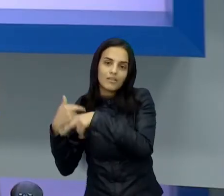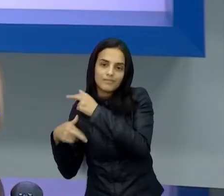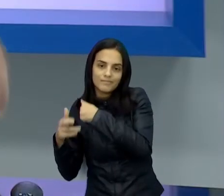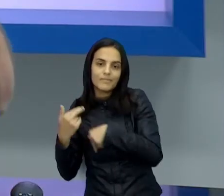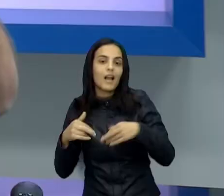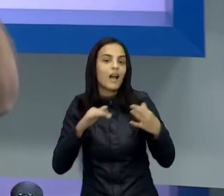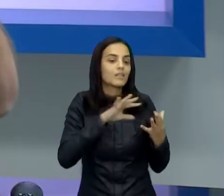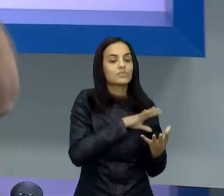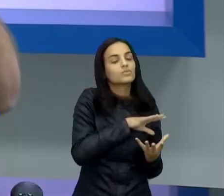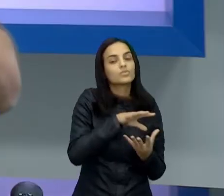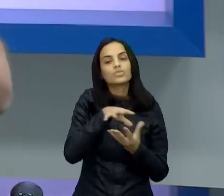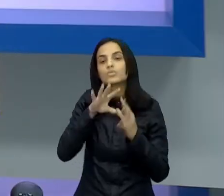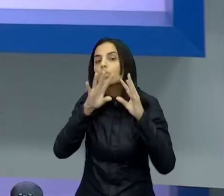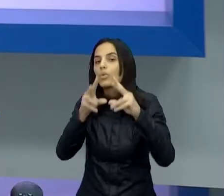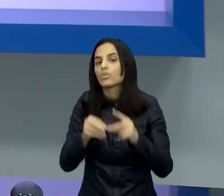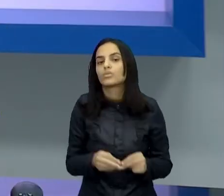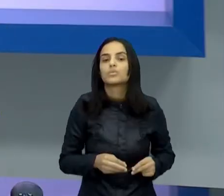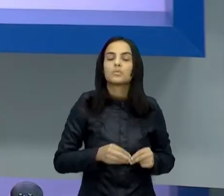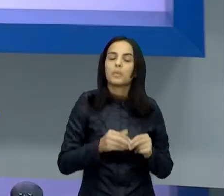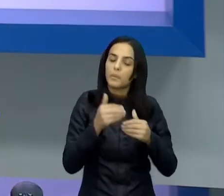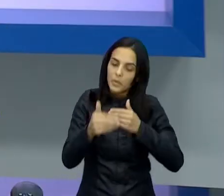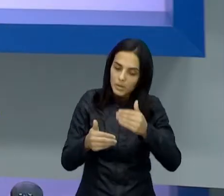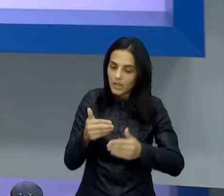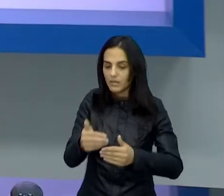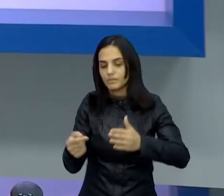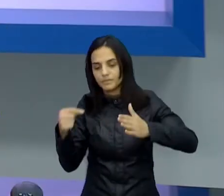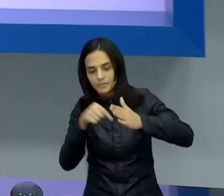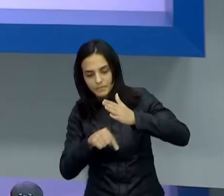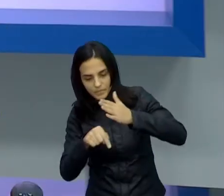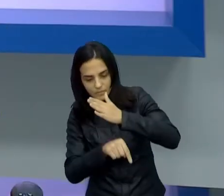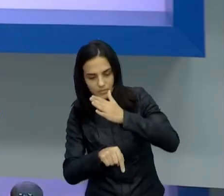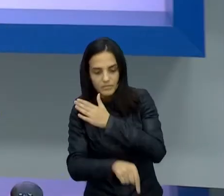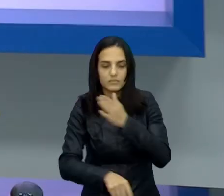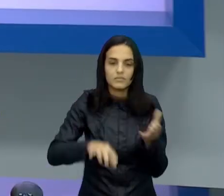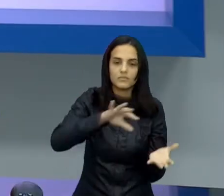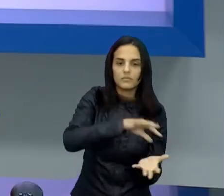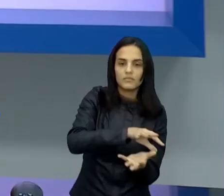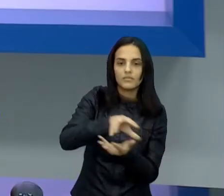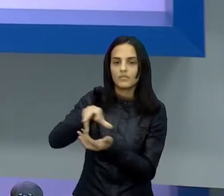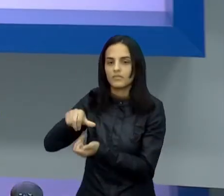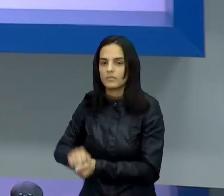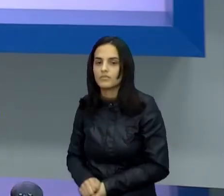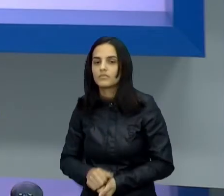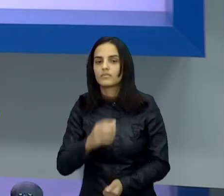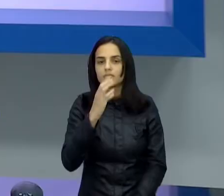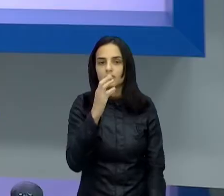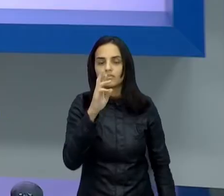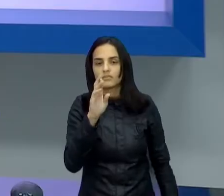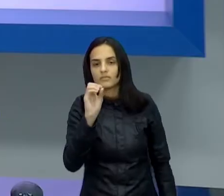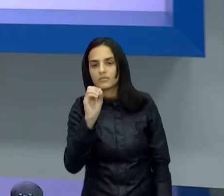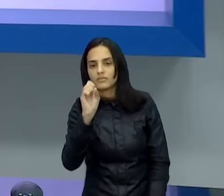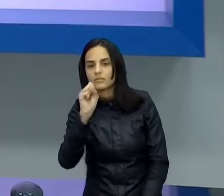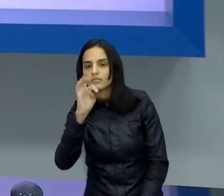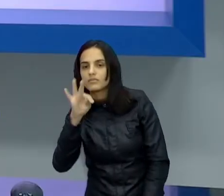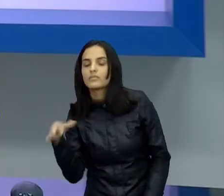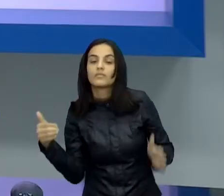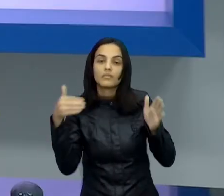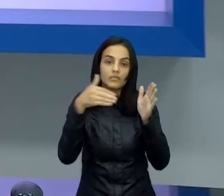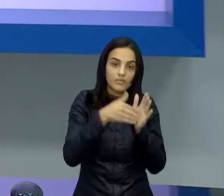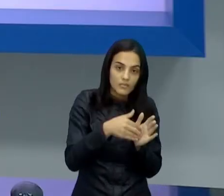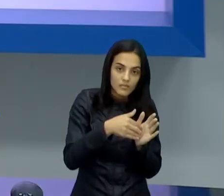a todo, né, o processo aí de profundidade do nosso planeta, que vai da crosta até o núcleo